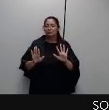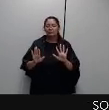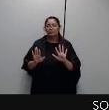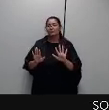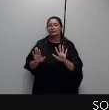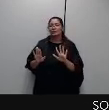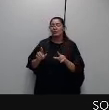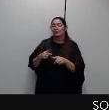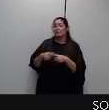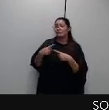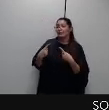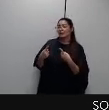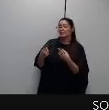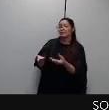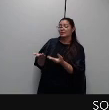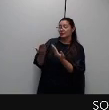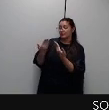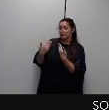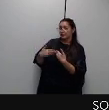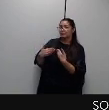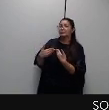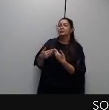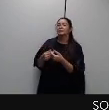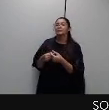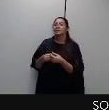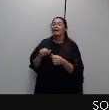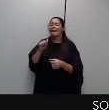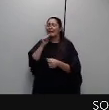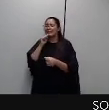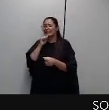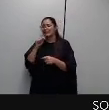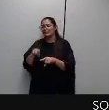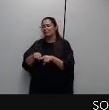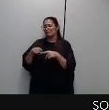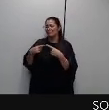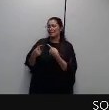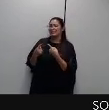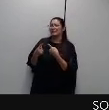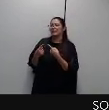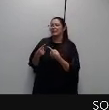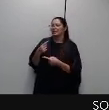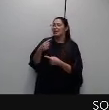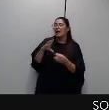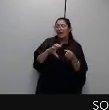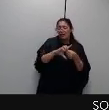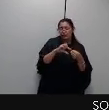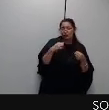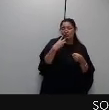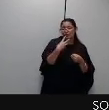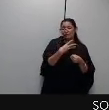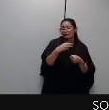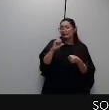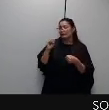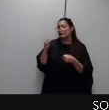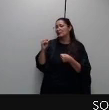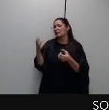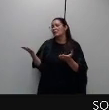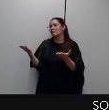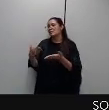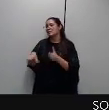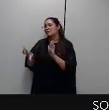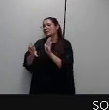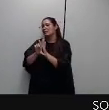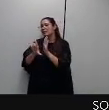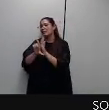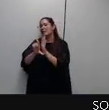inventário ou arrolamento ainda mais artigo 38 da mesma lei a discussão judicial da